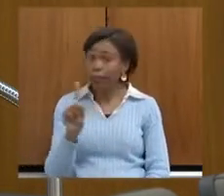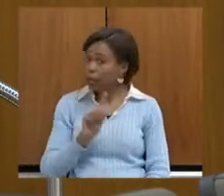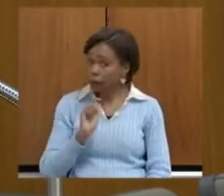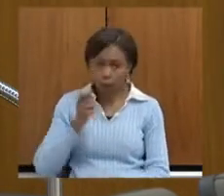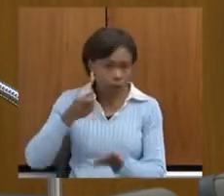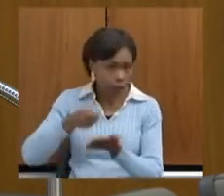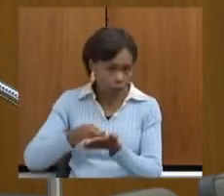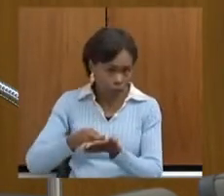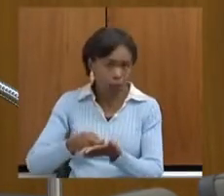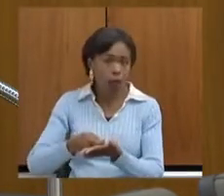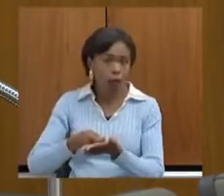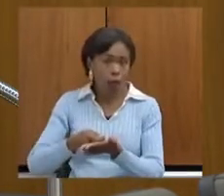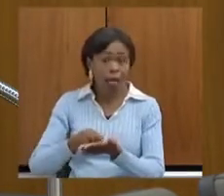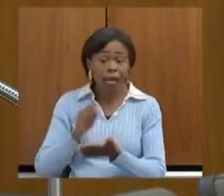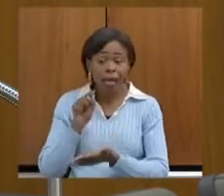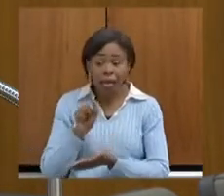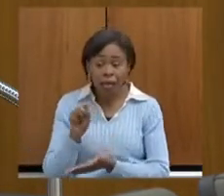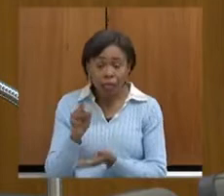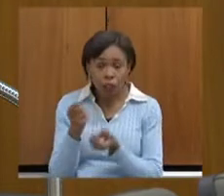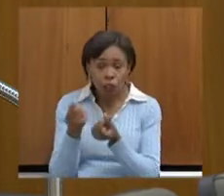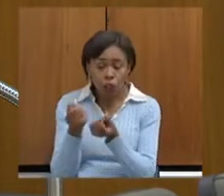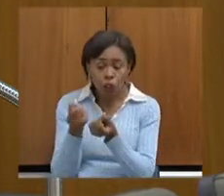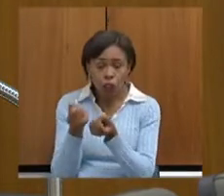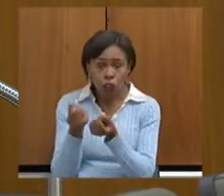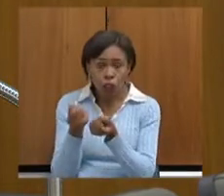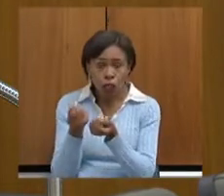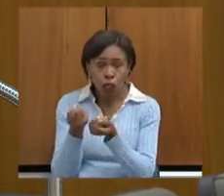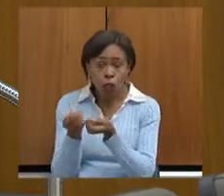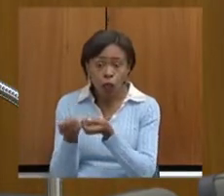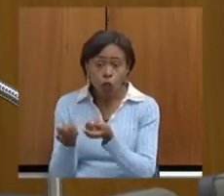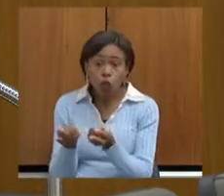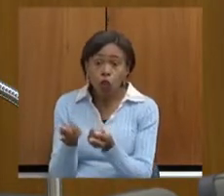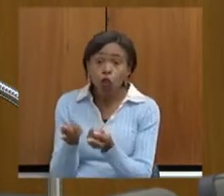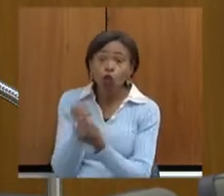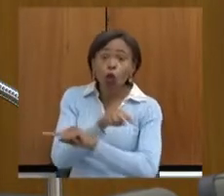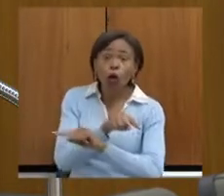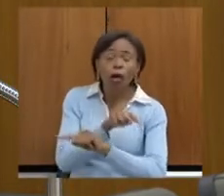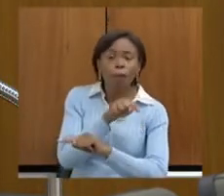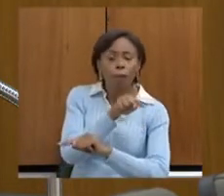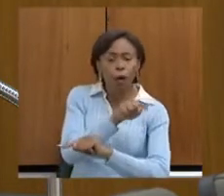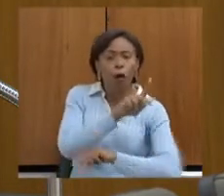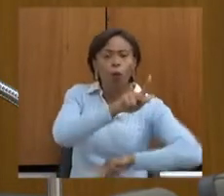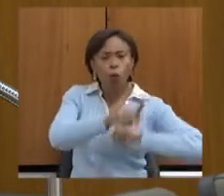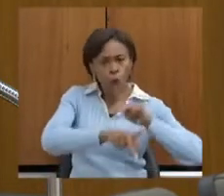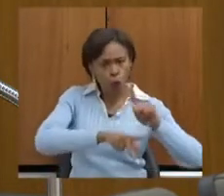esse dinheiro deveria ser revertido à população